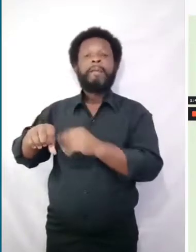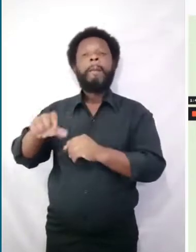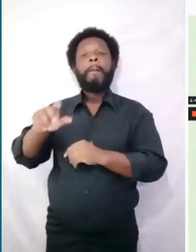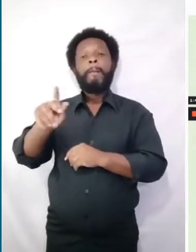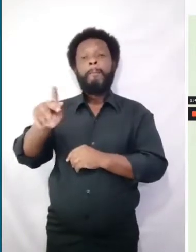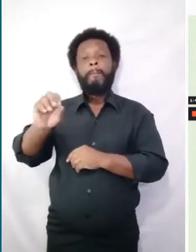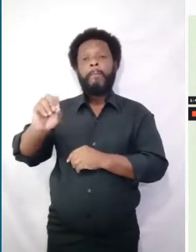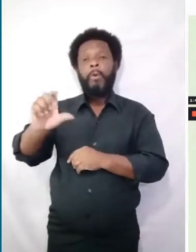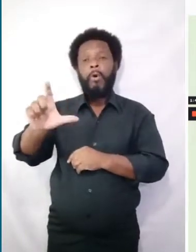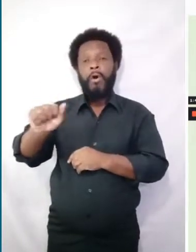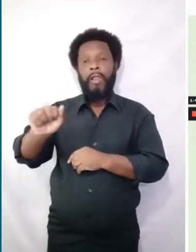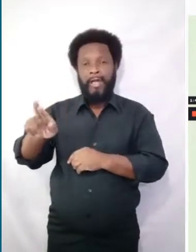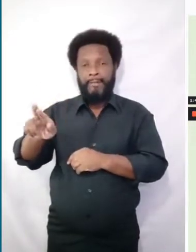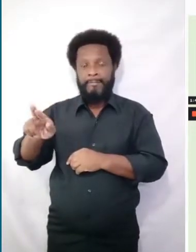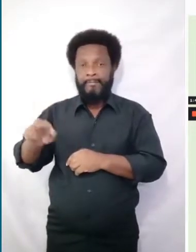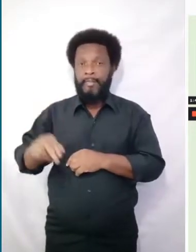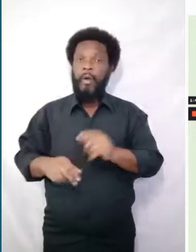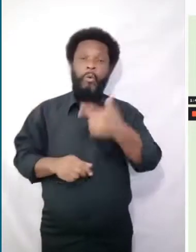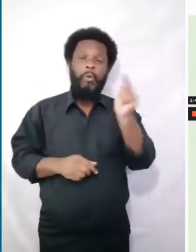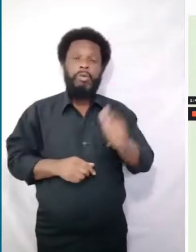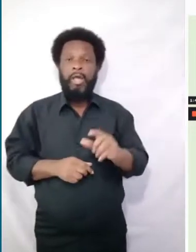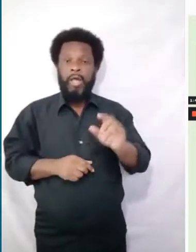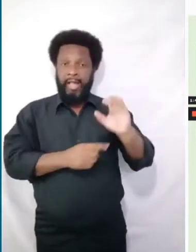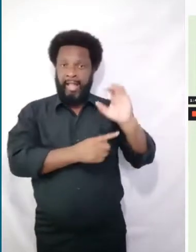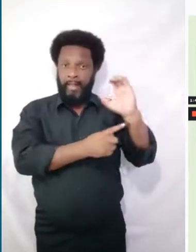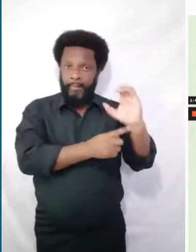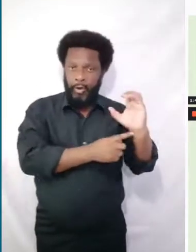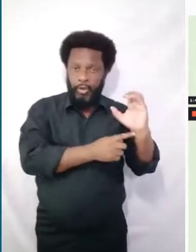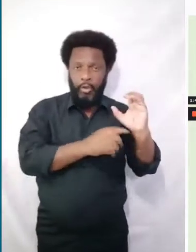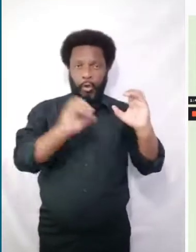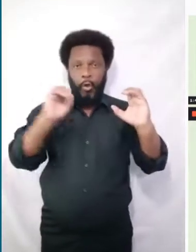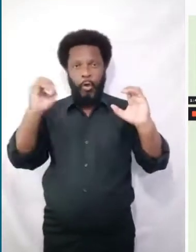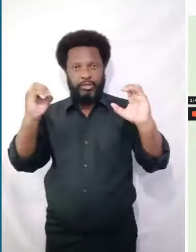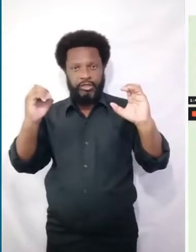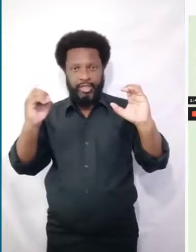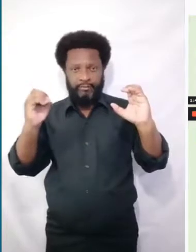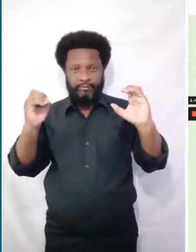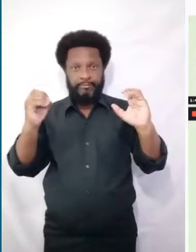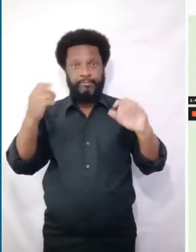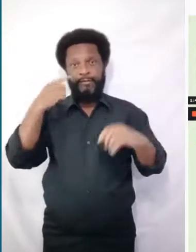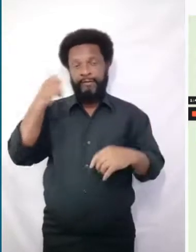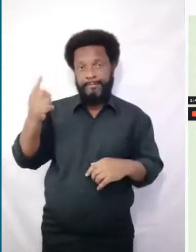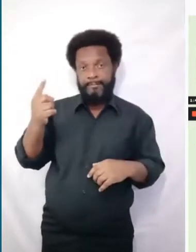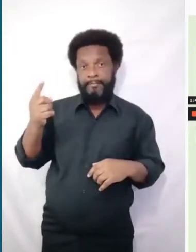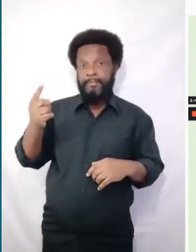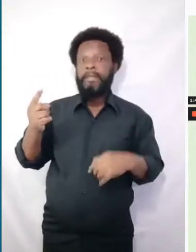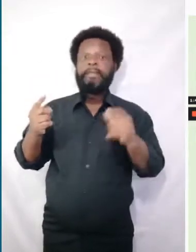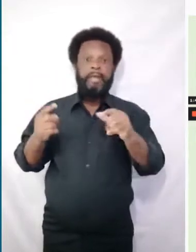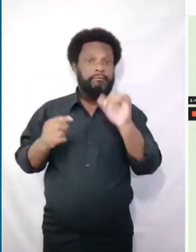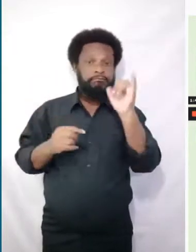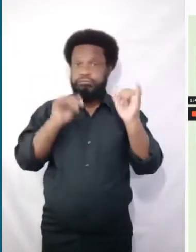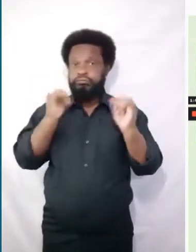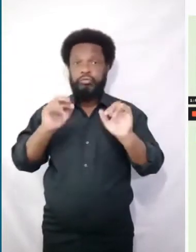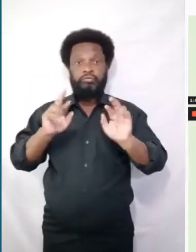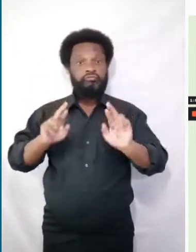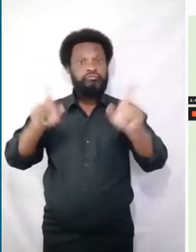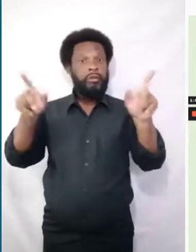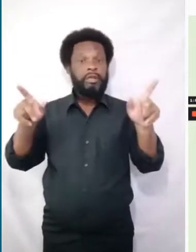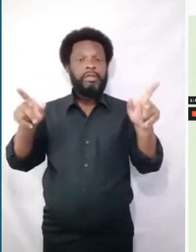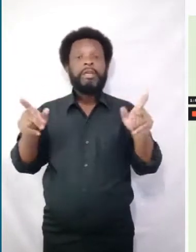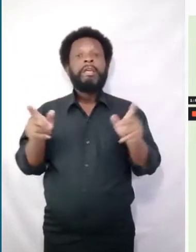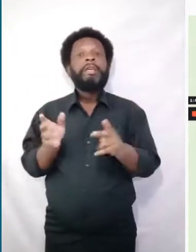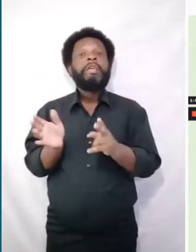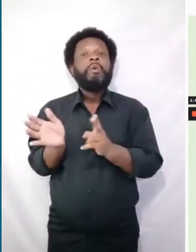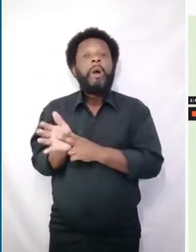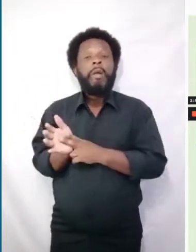ligação polar. Ligação entre carbono e oxigênio. Eletronegatividade do oxigênio 3,5, eletronegatividade do